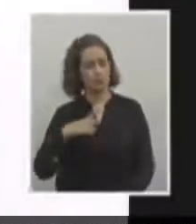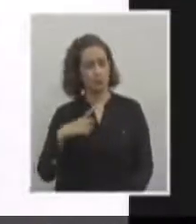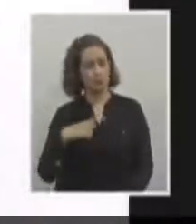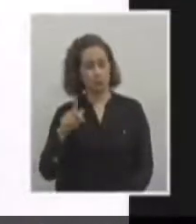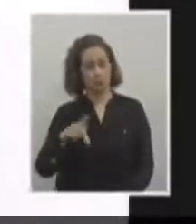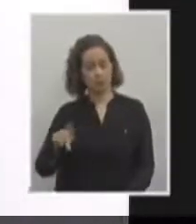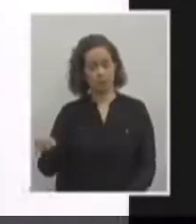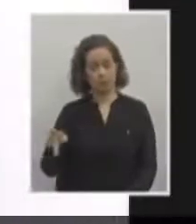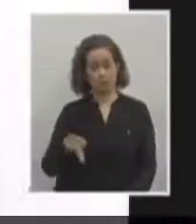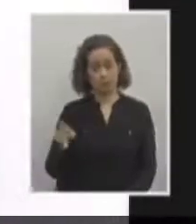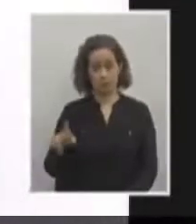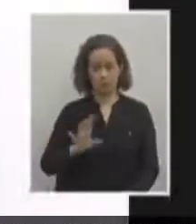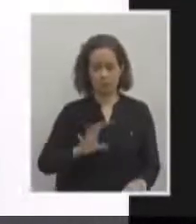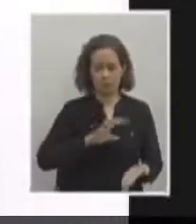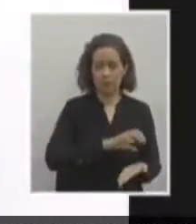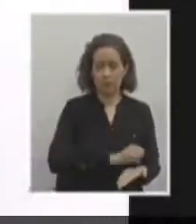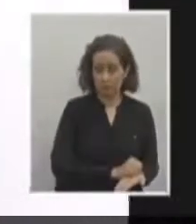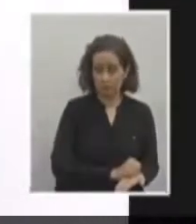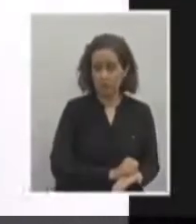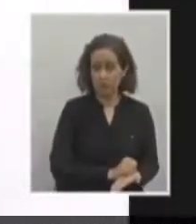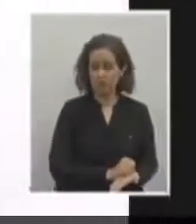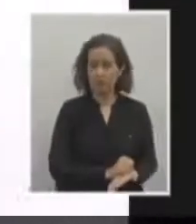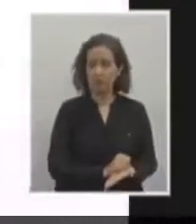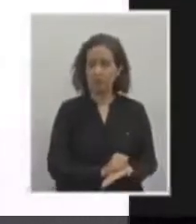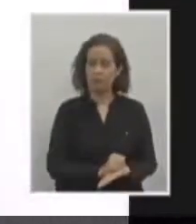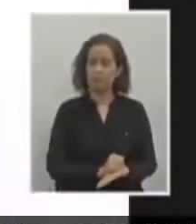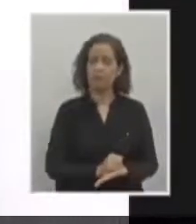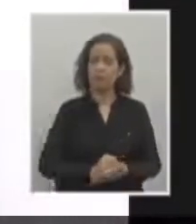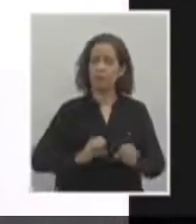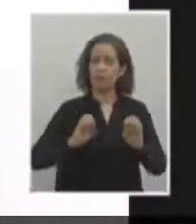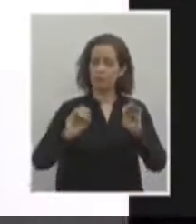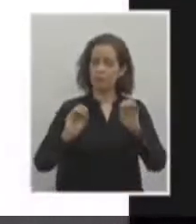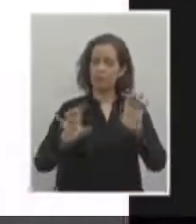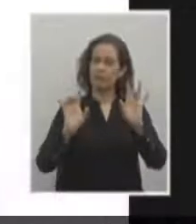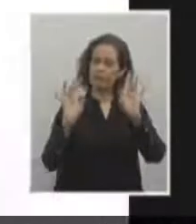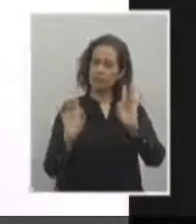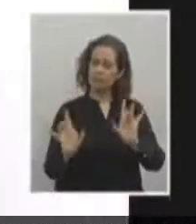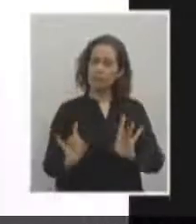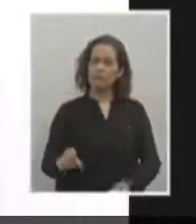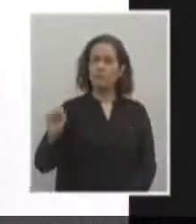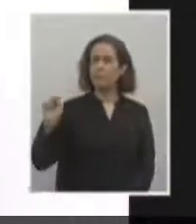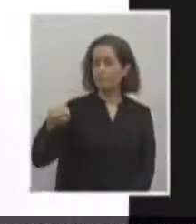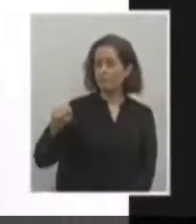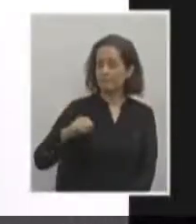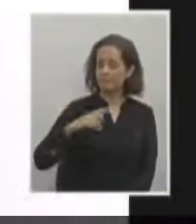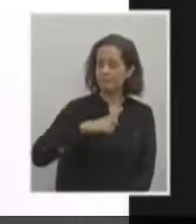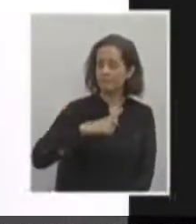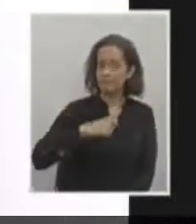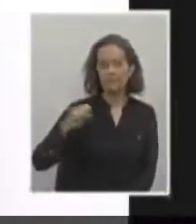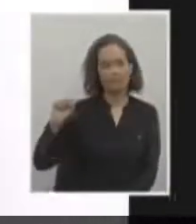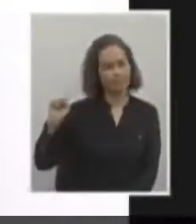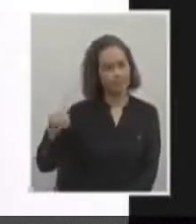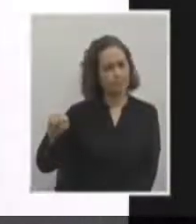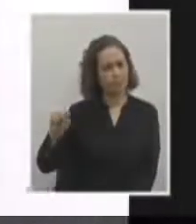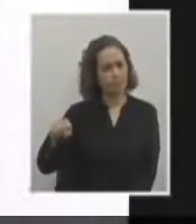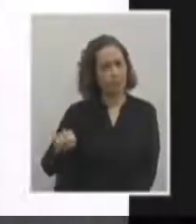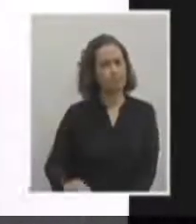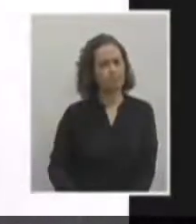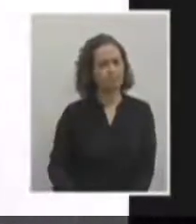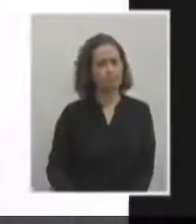efetivo como professor da educação especial? Sim, eu tenho sim. Eu tenho professor